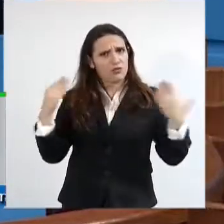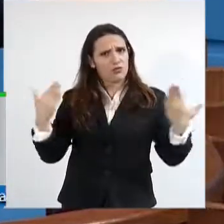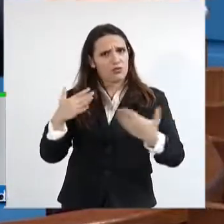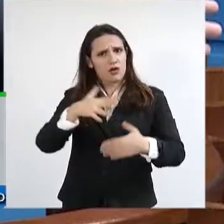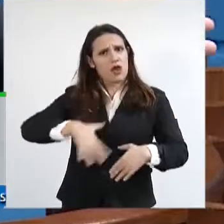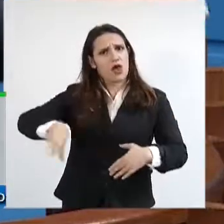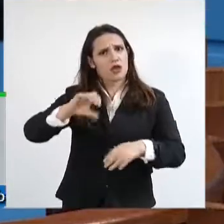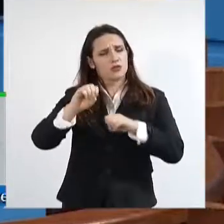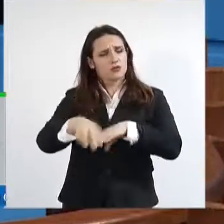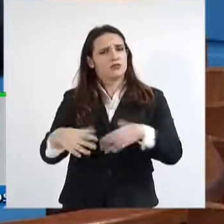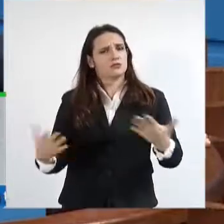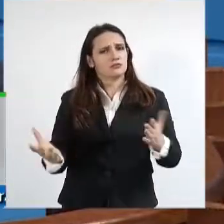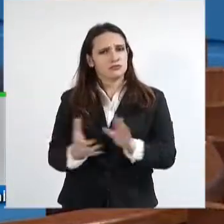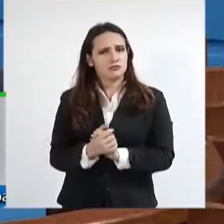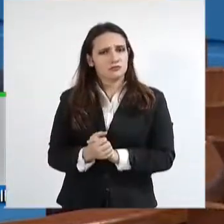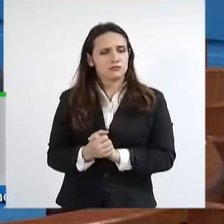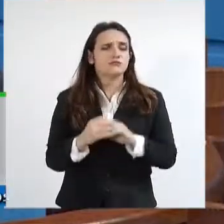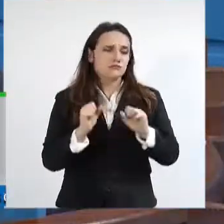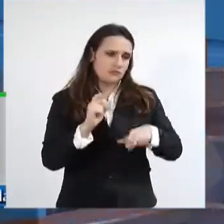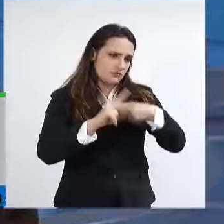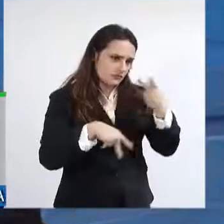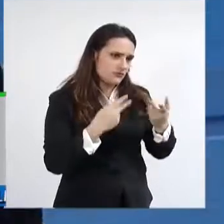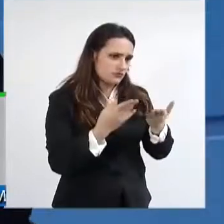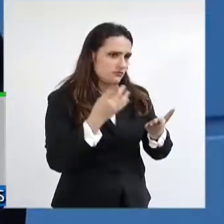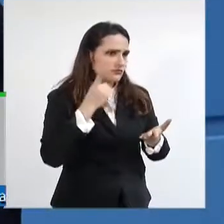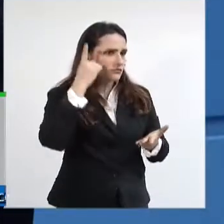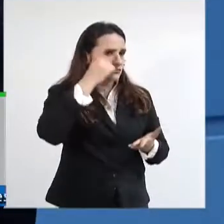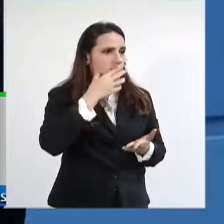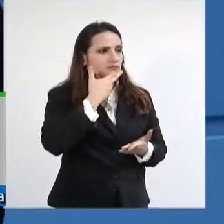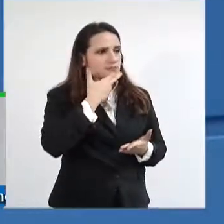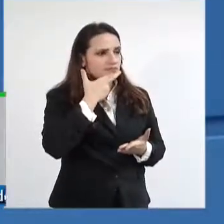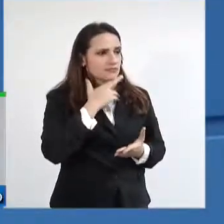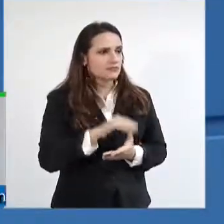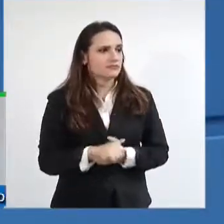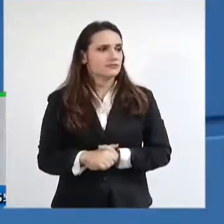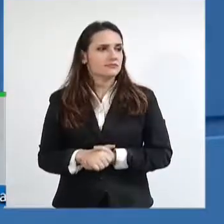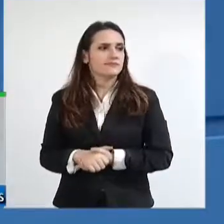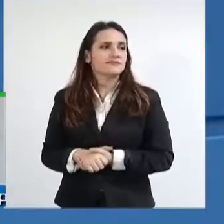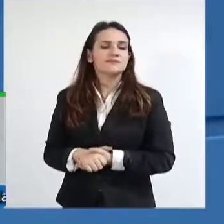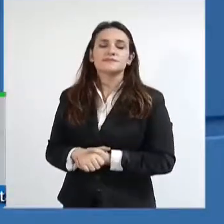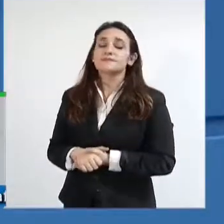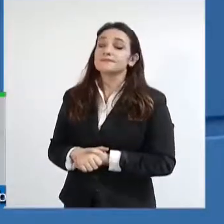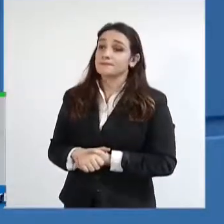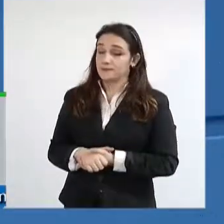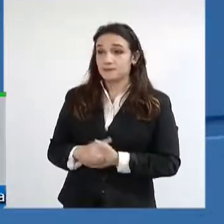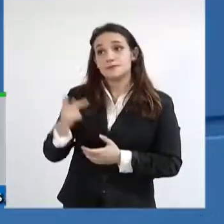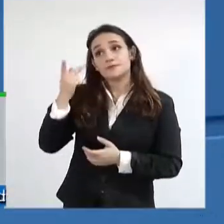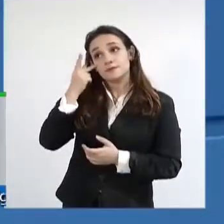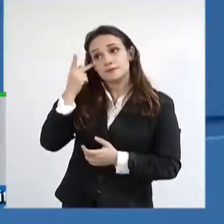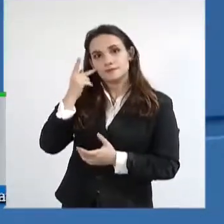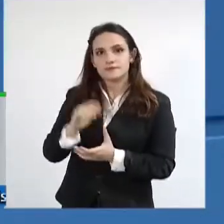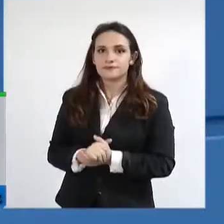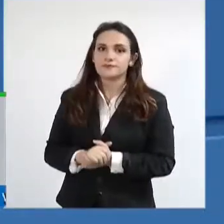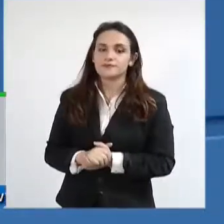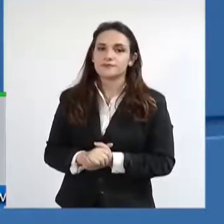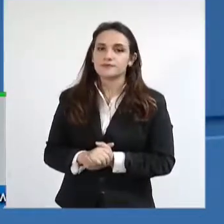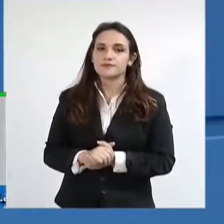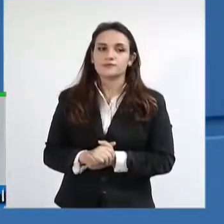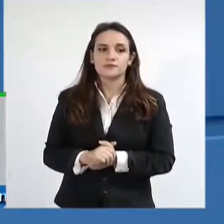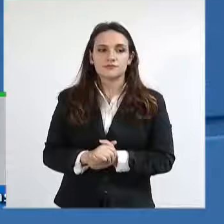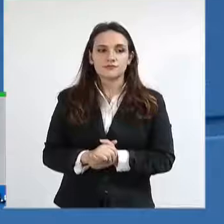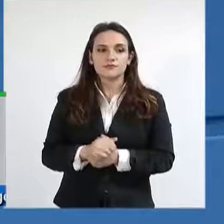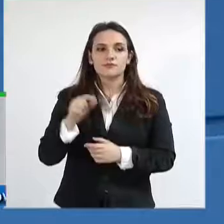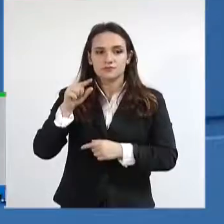situação que está acontecendo. Uma parte ao deputado Renato. Deputado Pedro Kemp, esse é um tema que